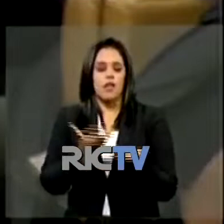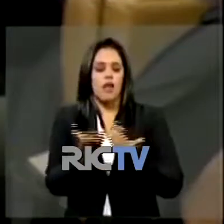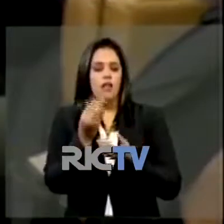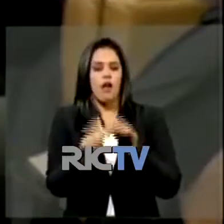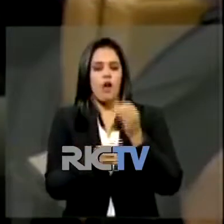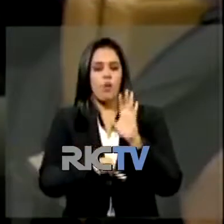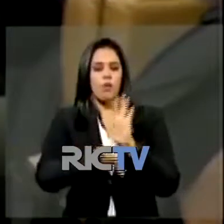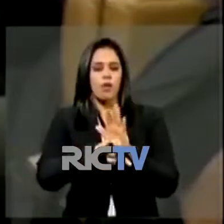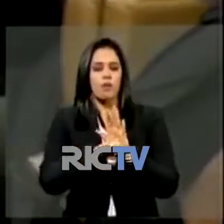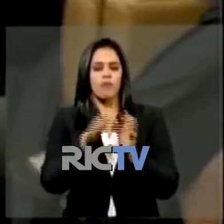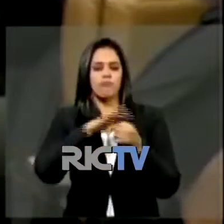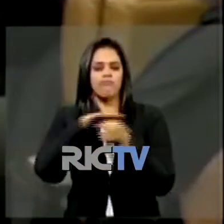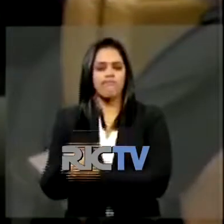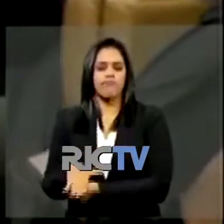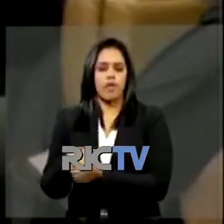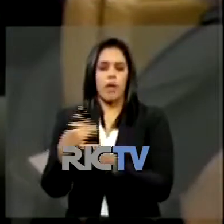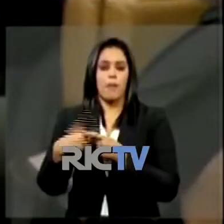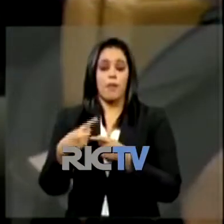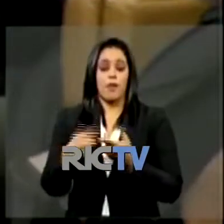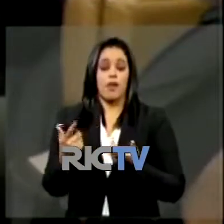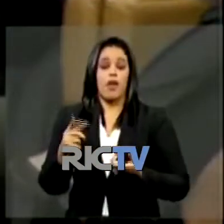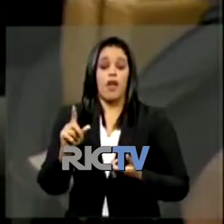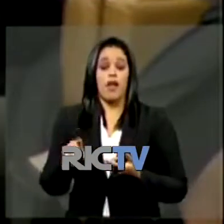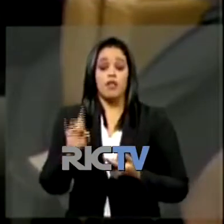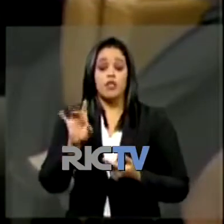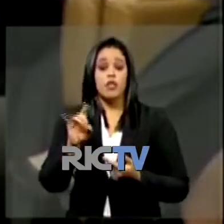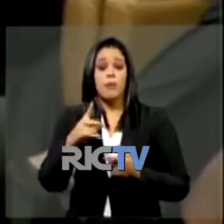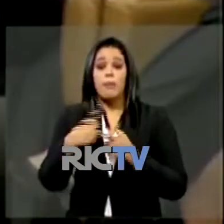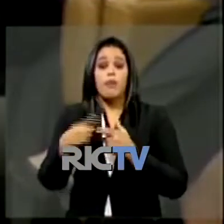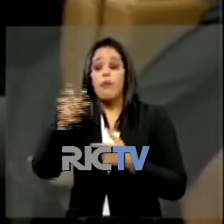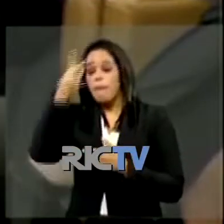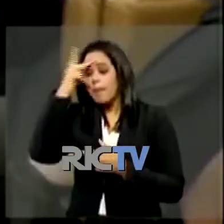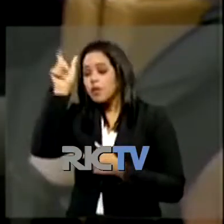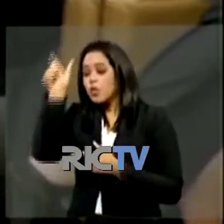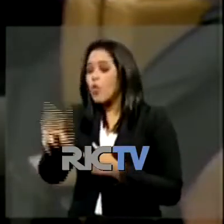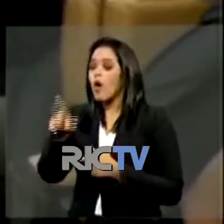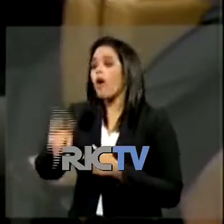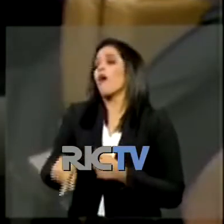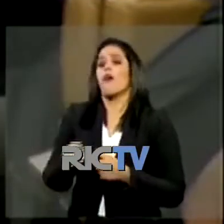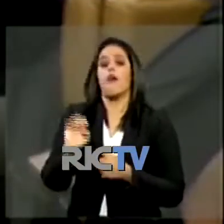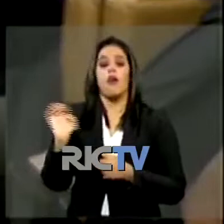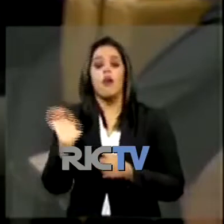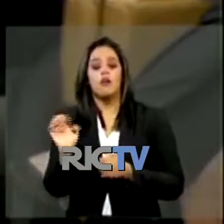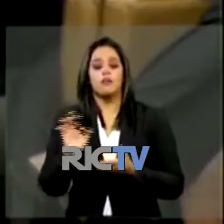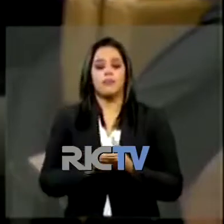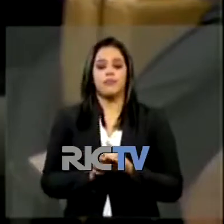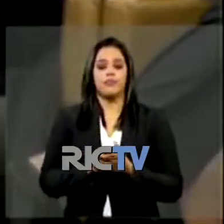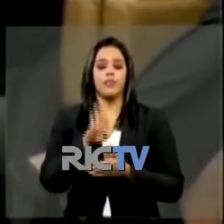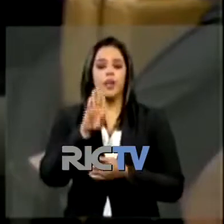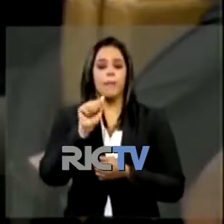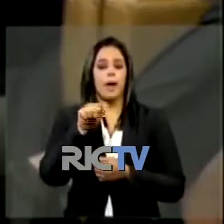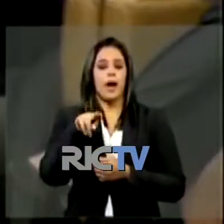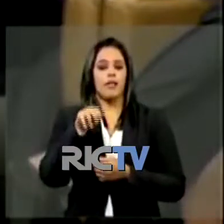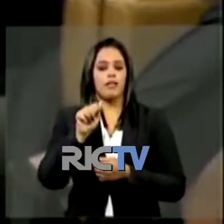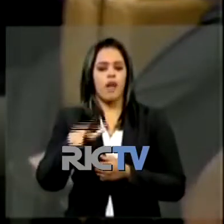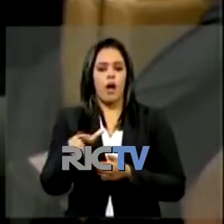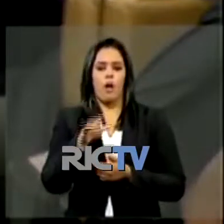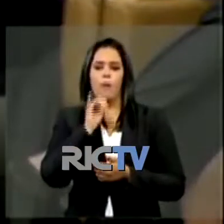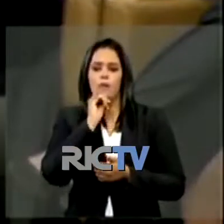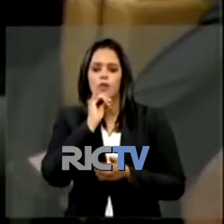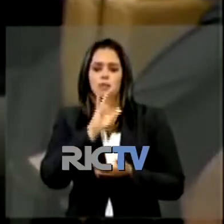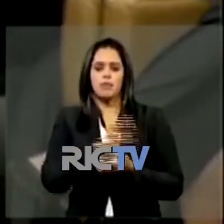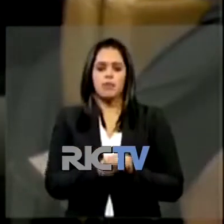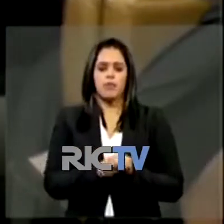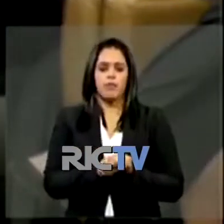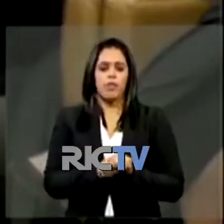inconstitucionalidade por omissão impetrada por um partido político e um mandado de injunção impetrado pela